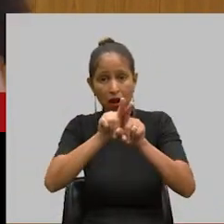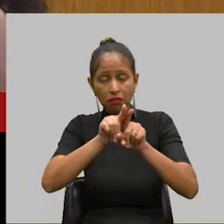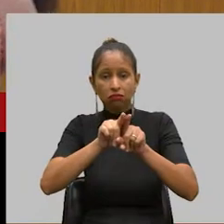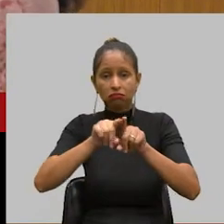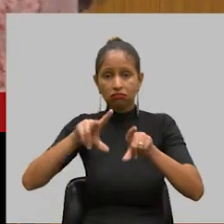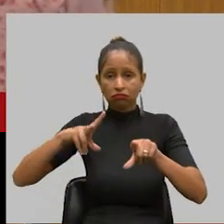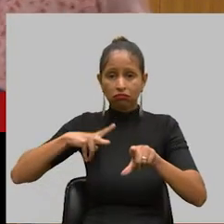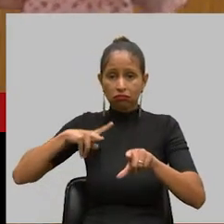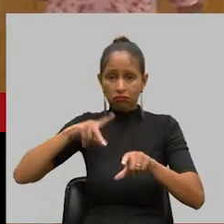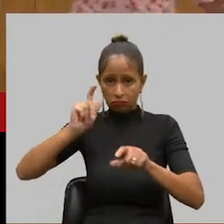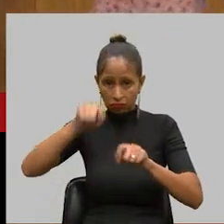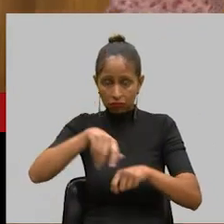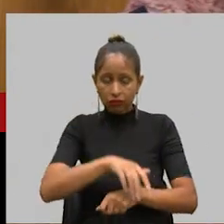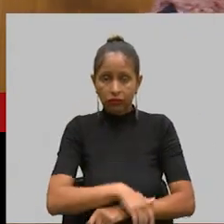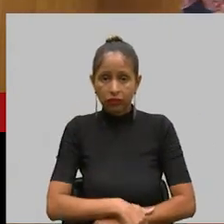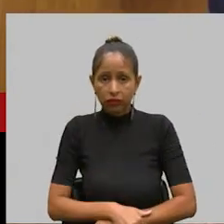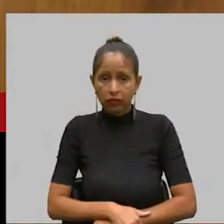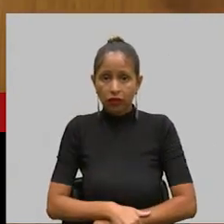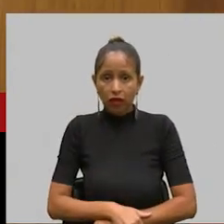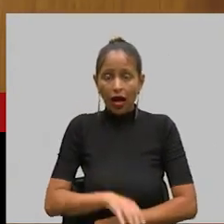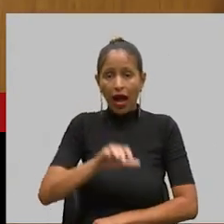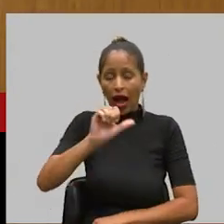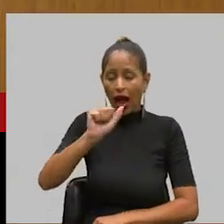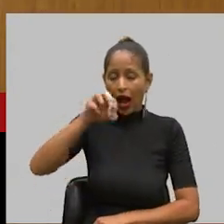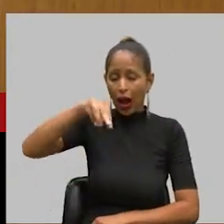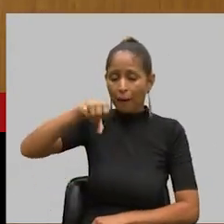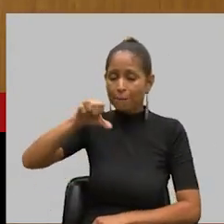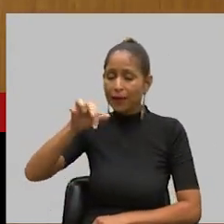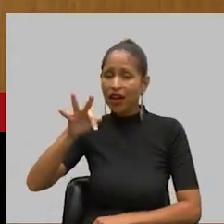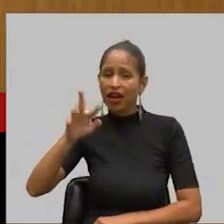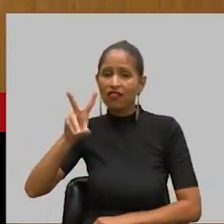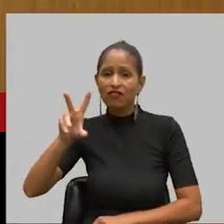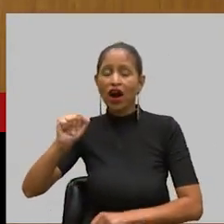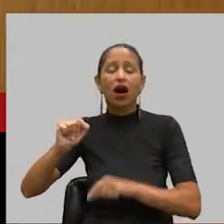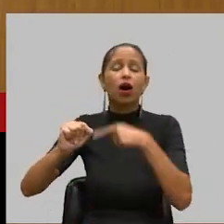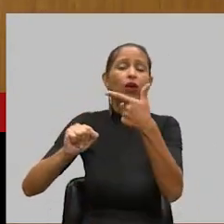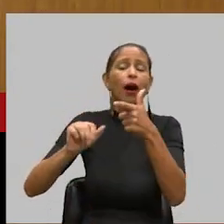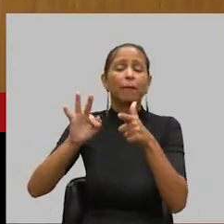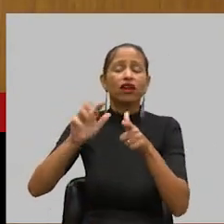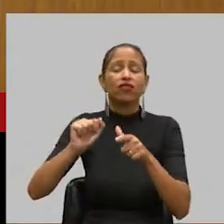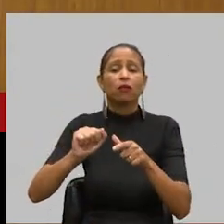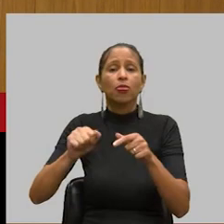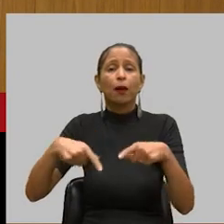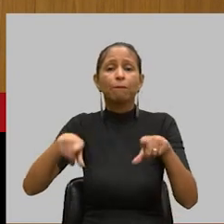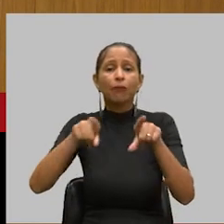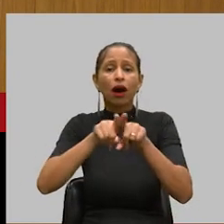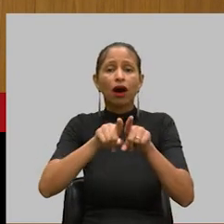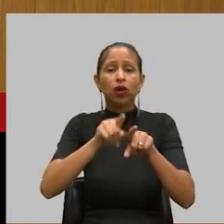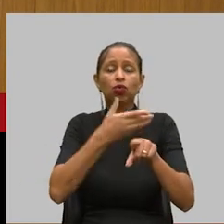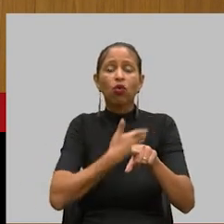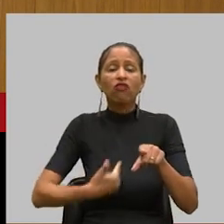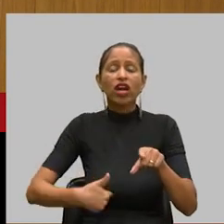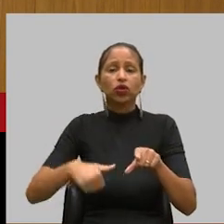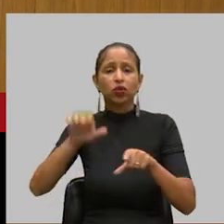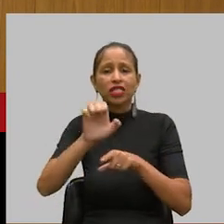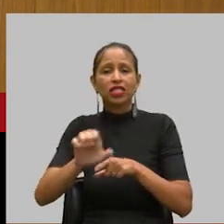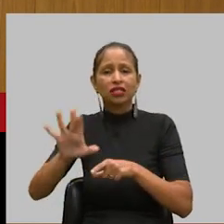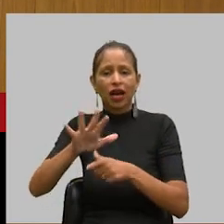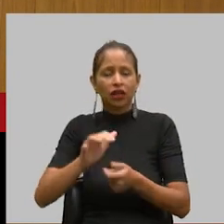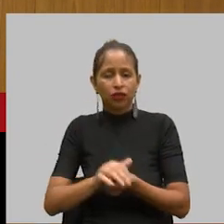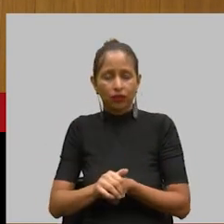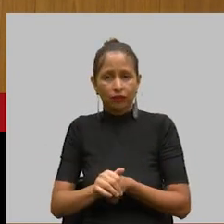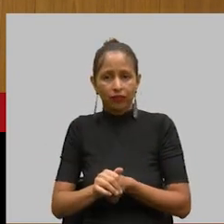Odebrecht Por que que a amefa Porque que as efas não podem ser a parceria público privada do Governo do Estado para que